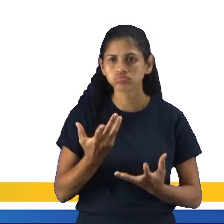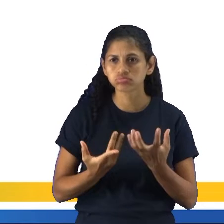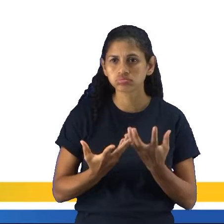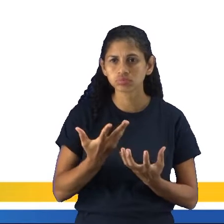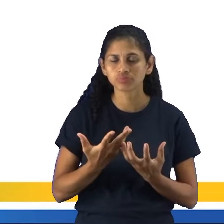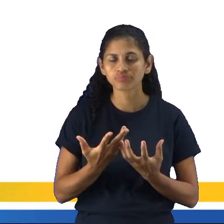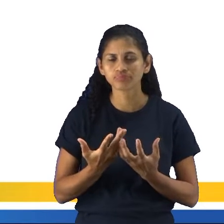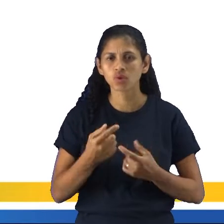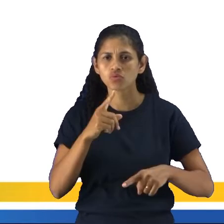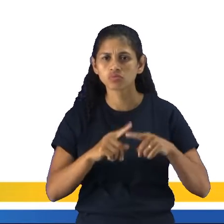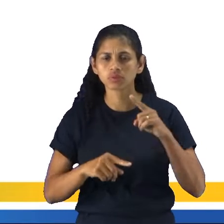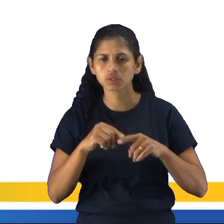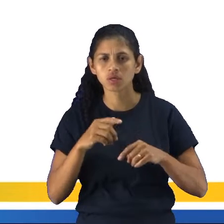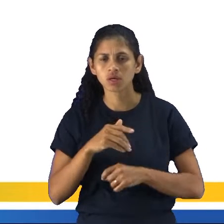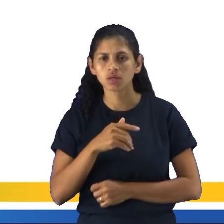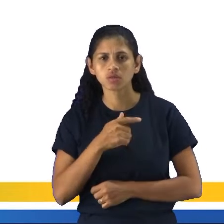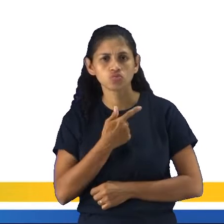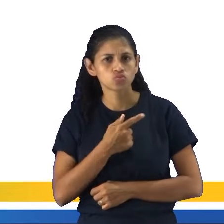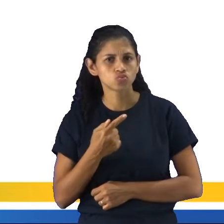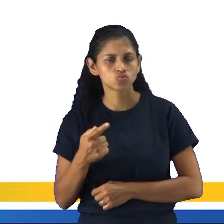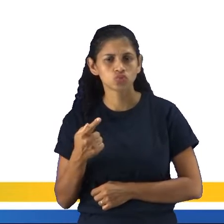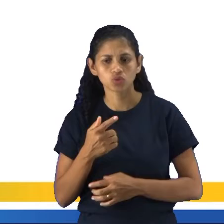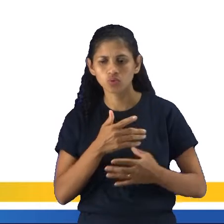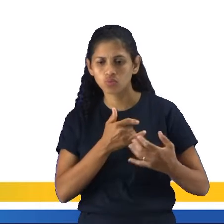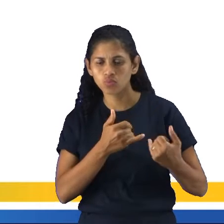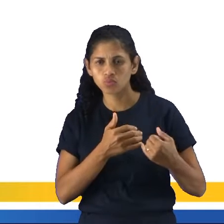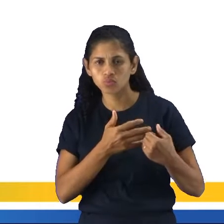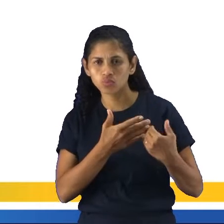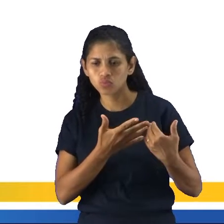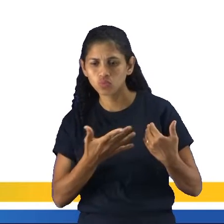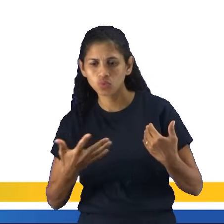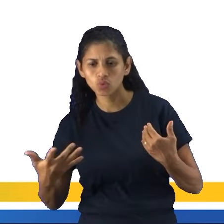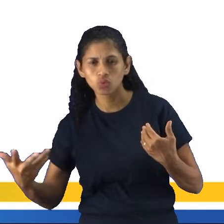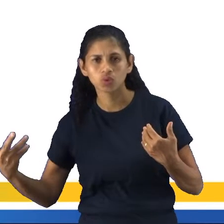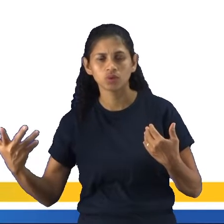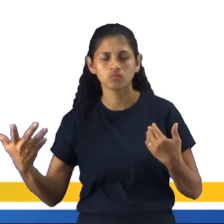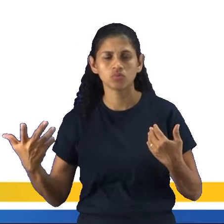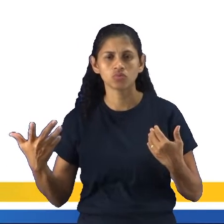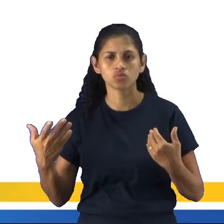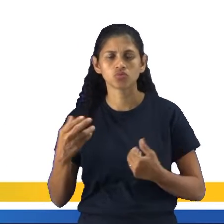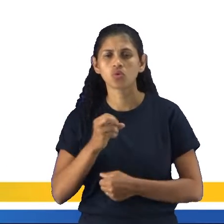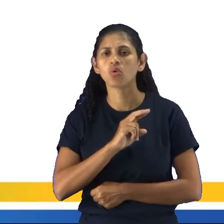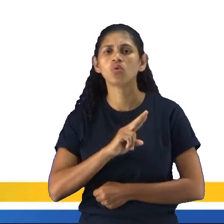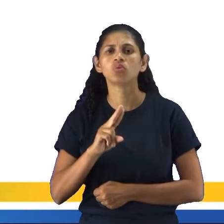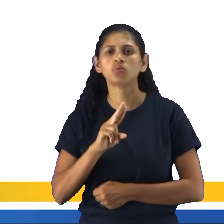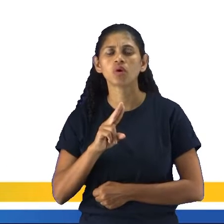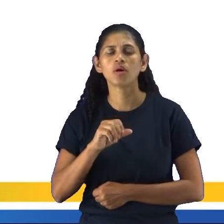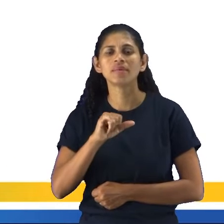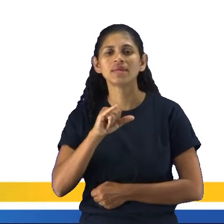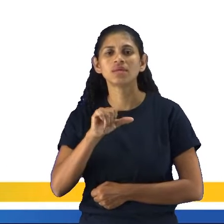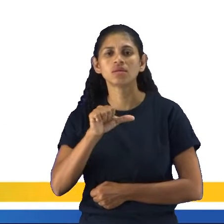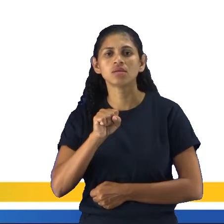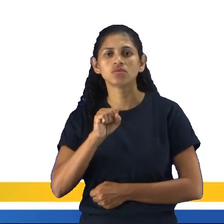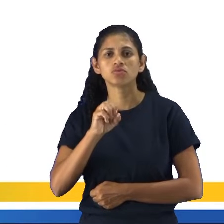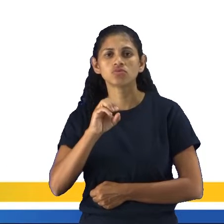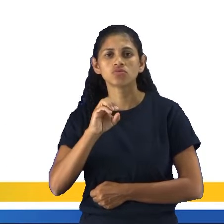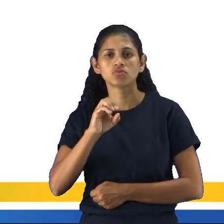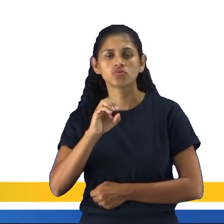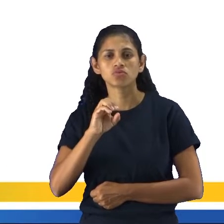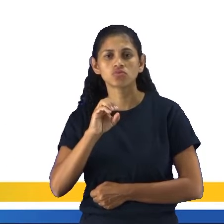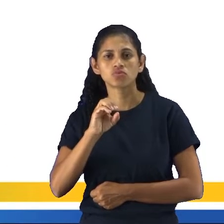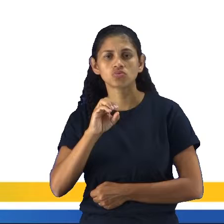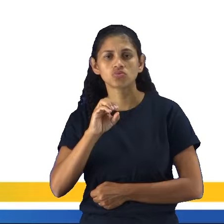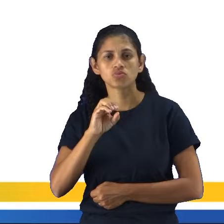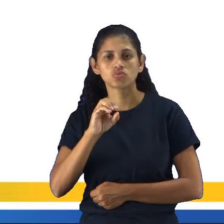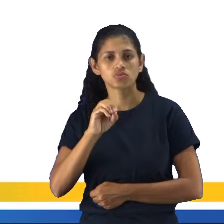Os materiais que não conduzem bem a energia térmica são chamados de isolante térmico.